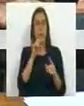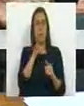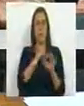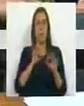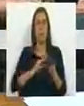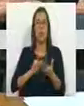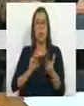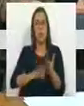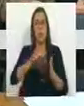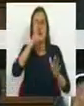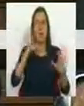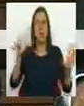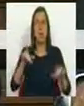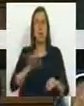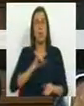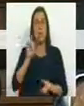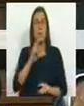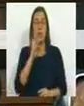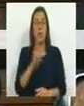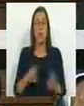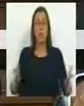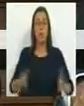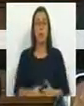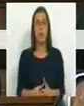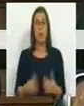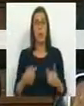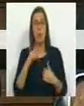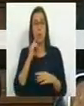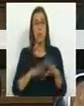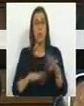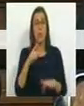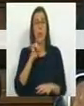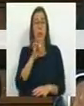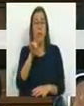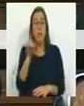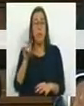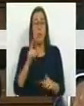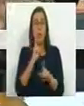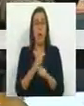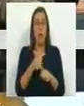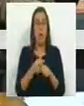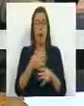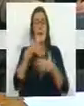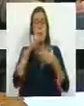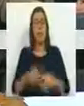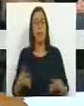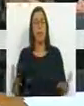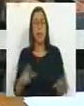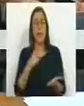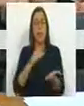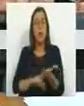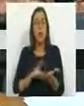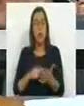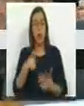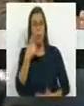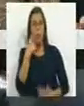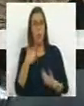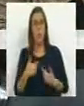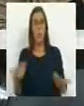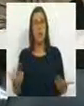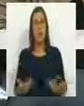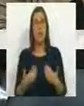certo ao Sr. Secretário de Estado. É isso que o senhor tem que responder. Portanto, não, eu só lhe estou a fazer perguntas de acordo com as afirmações e com os factos que nós